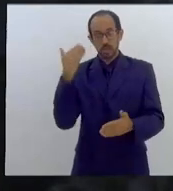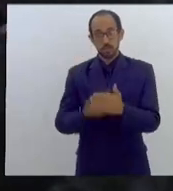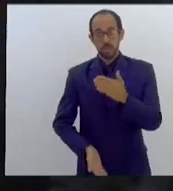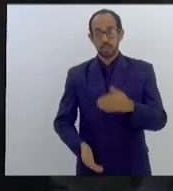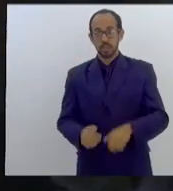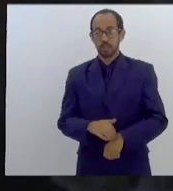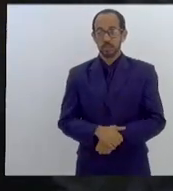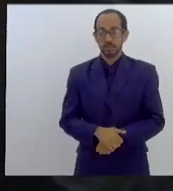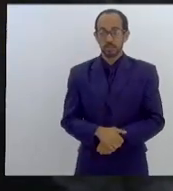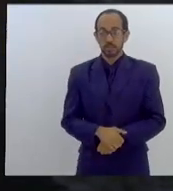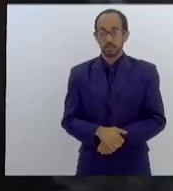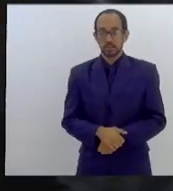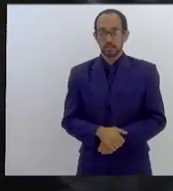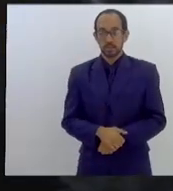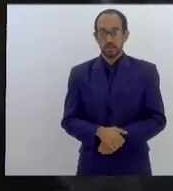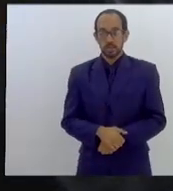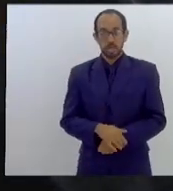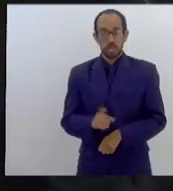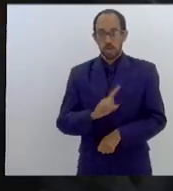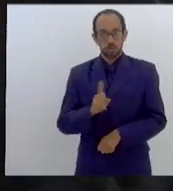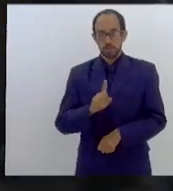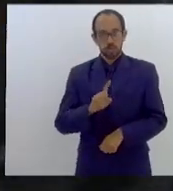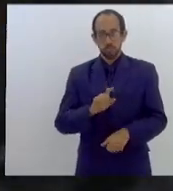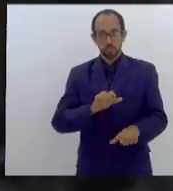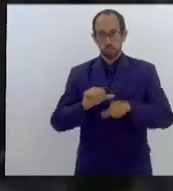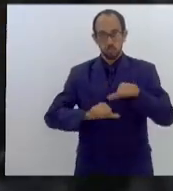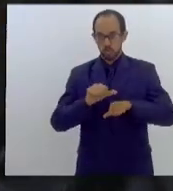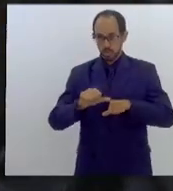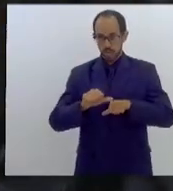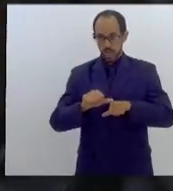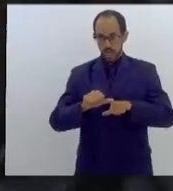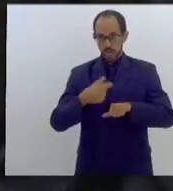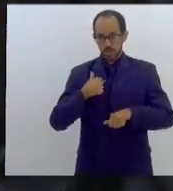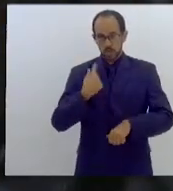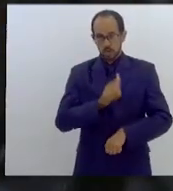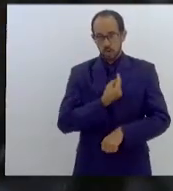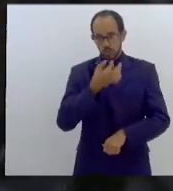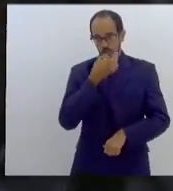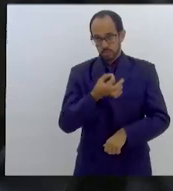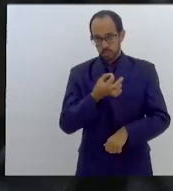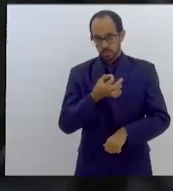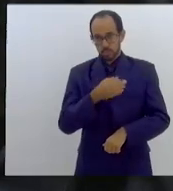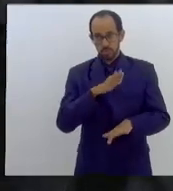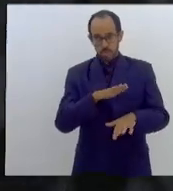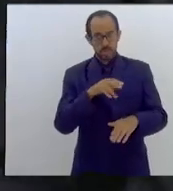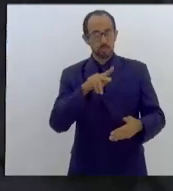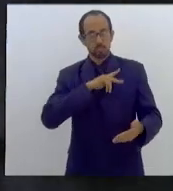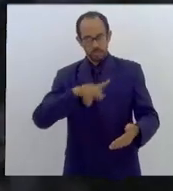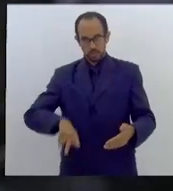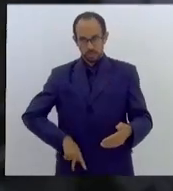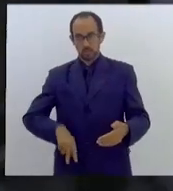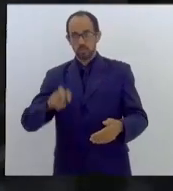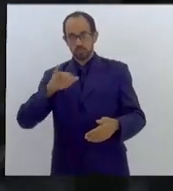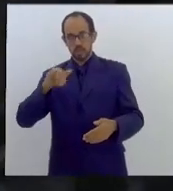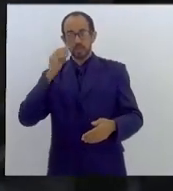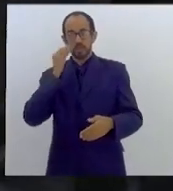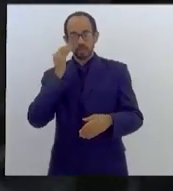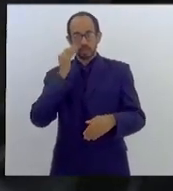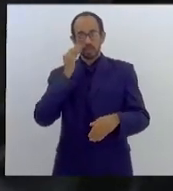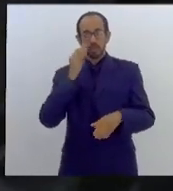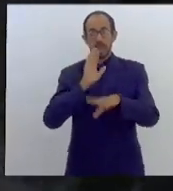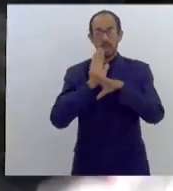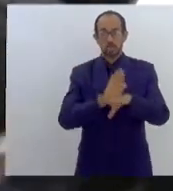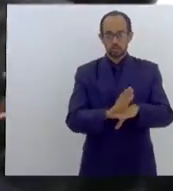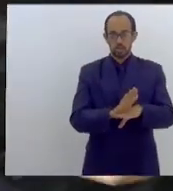Não estamos dizendo que vamos mudar a nossa posição, mas ele vai tentar, de alguma forma, nos ajudar.